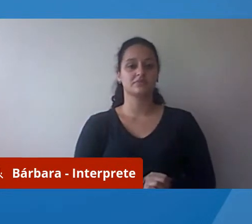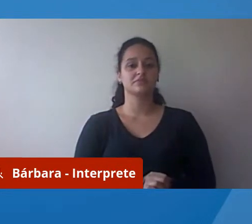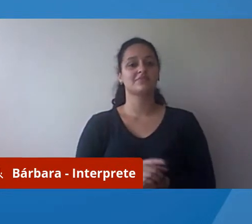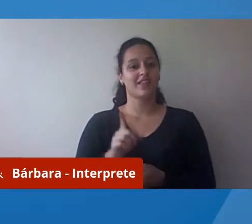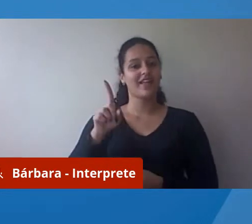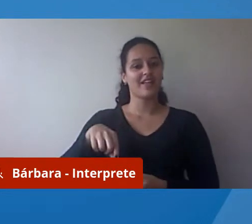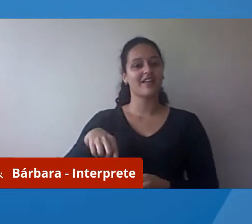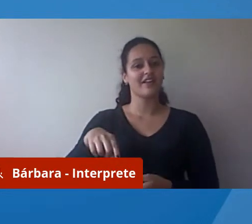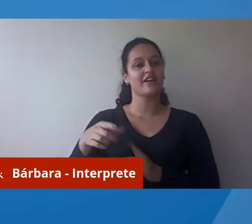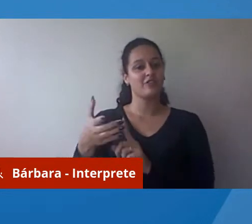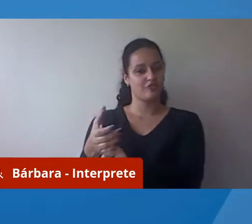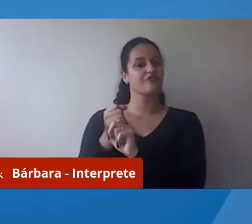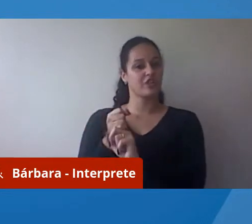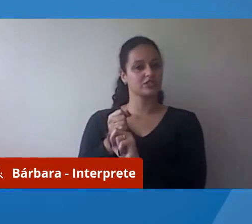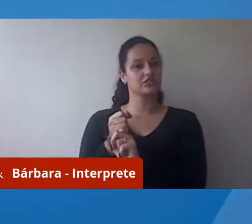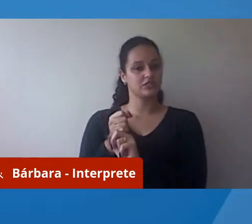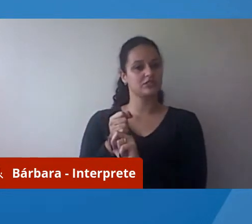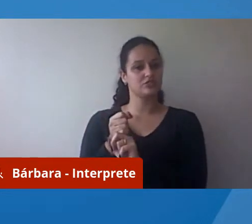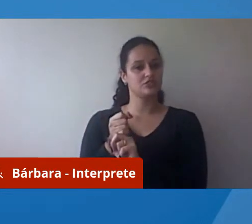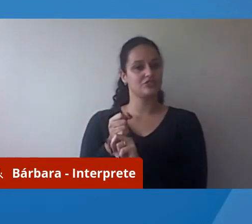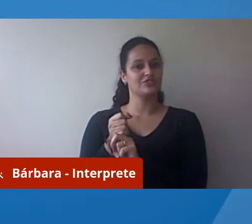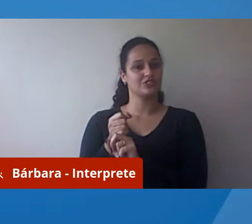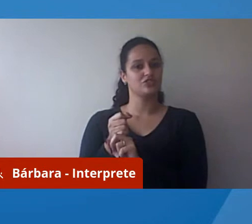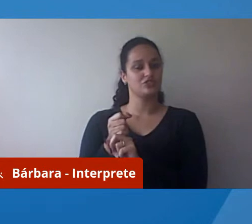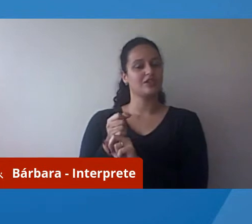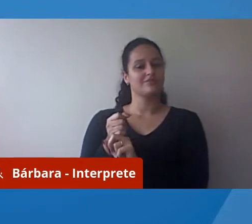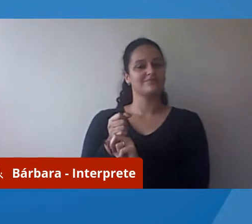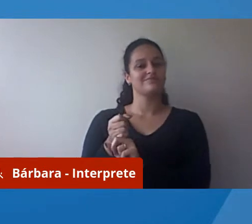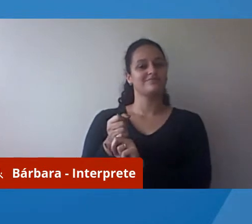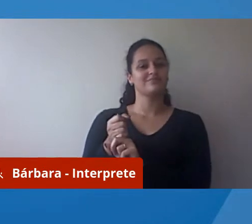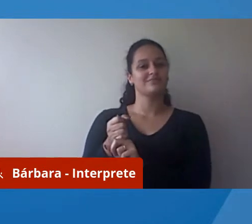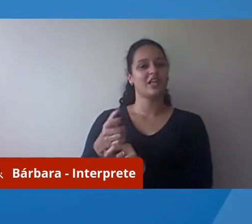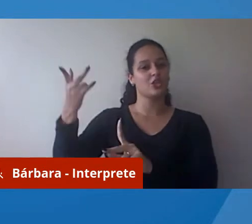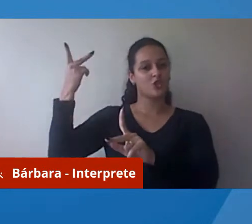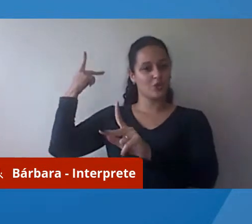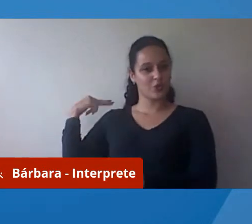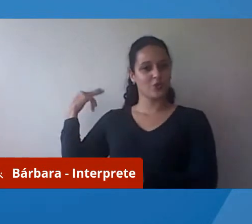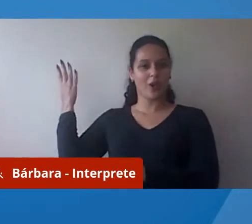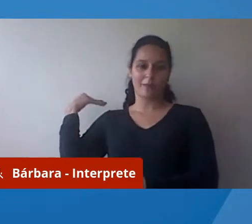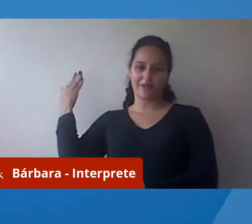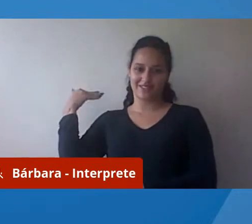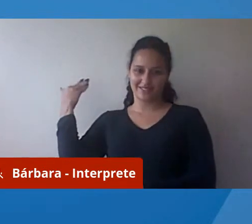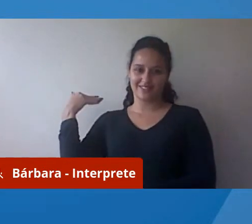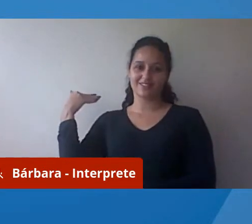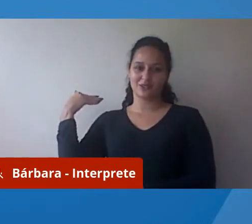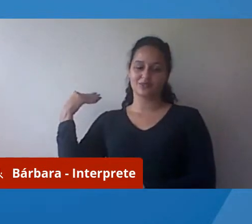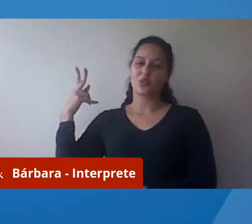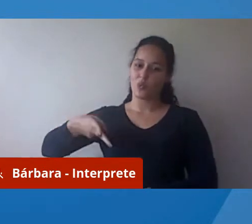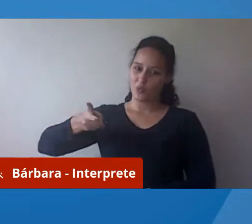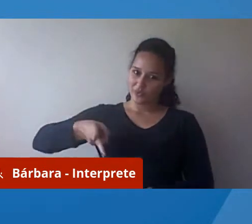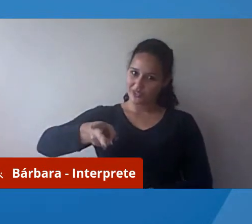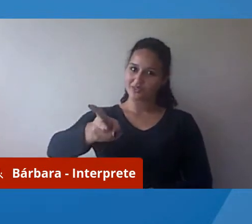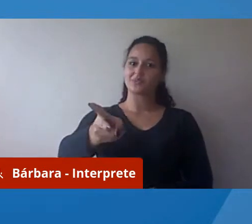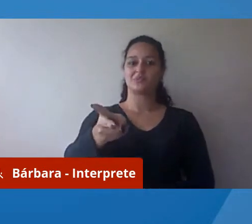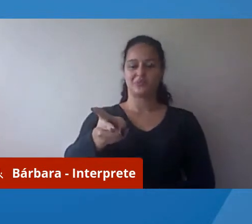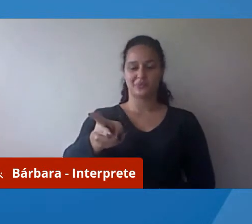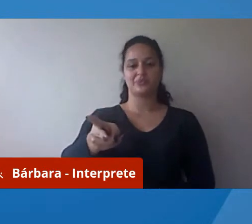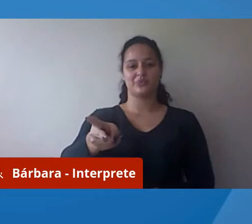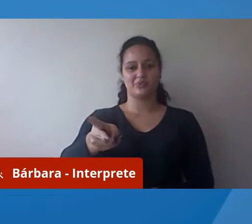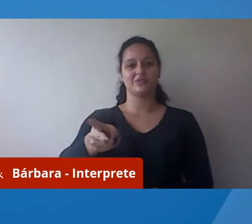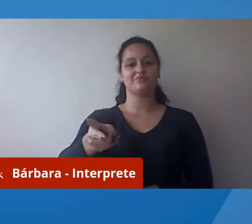fascistas. Né? Não são novos, são uma continuação do fascismo. Né? Se reclamam da